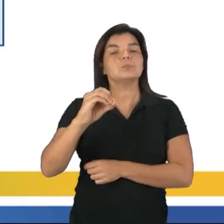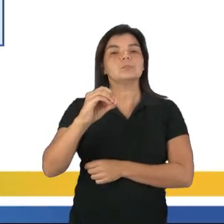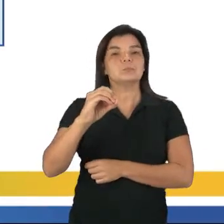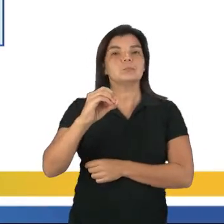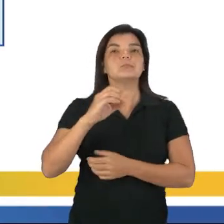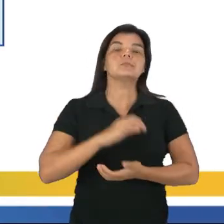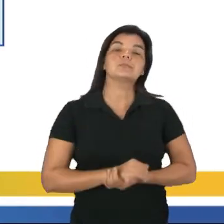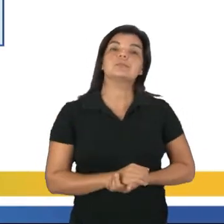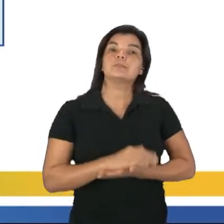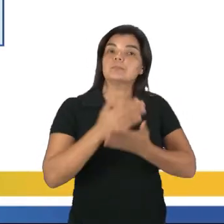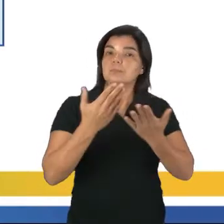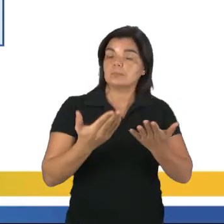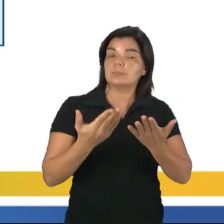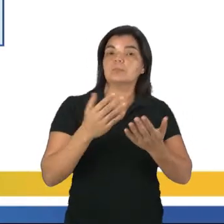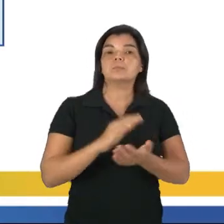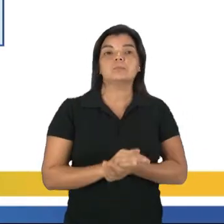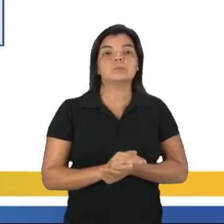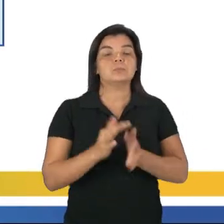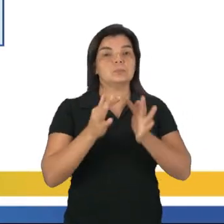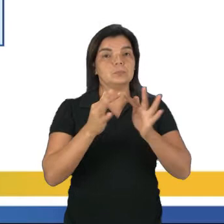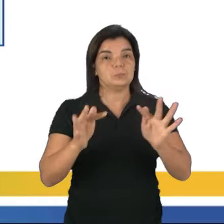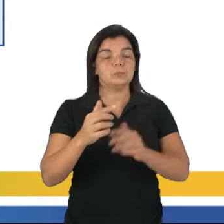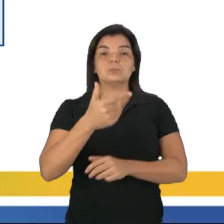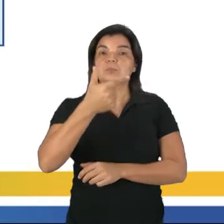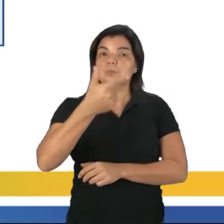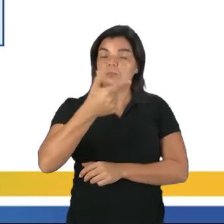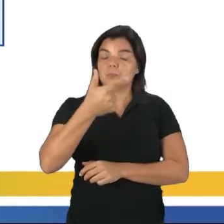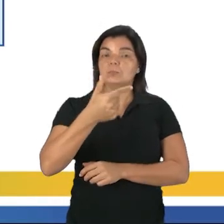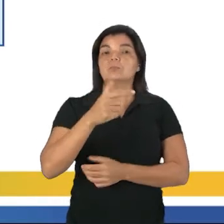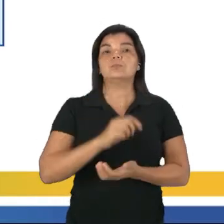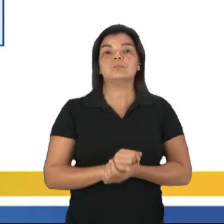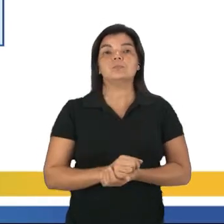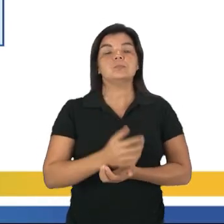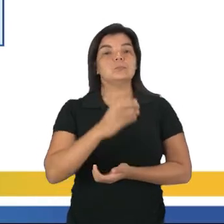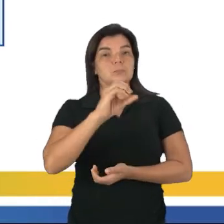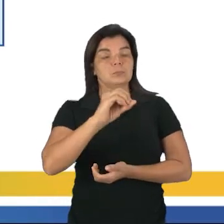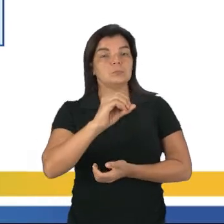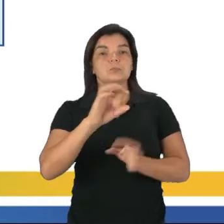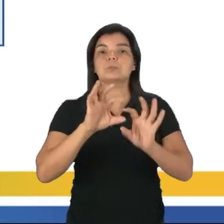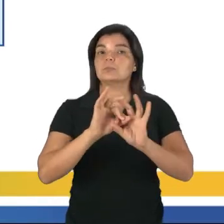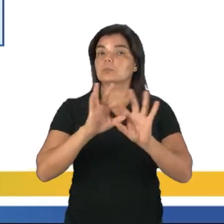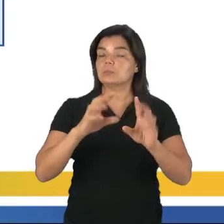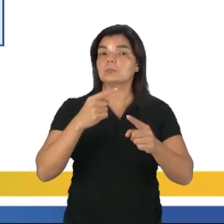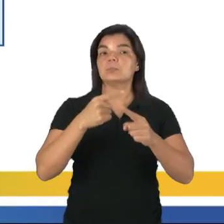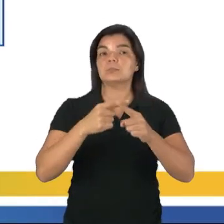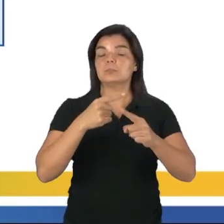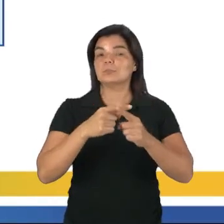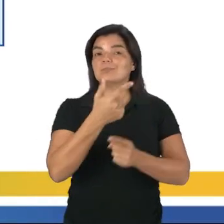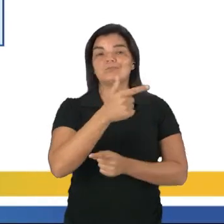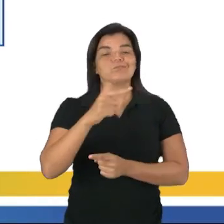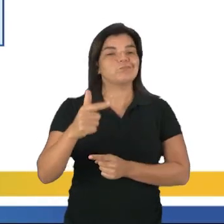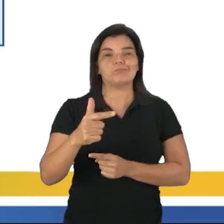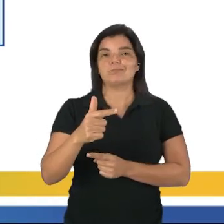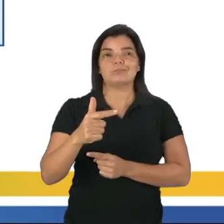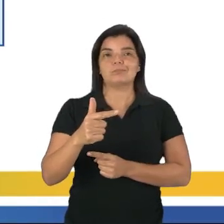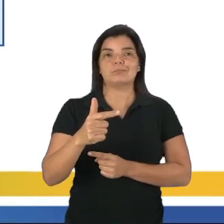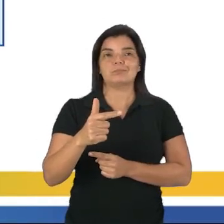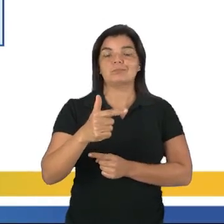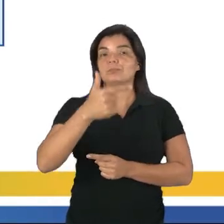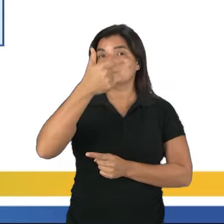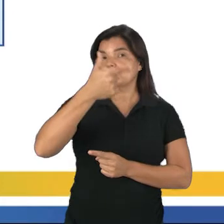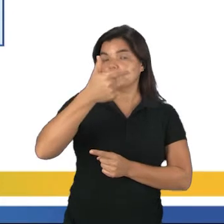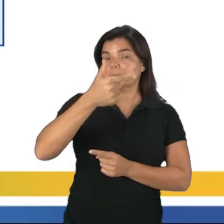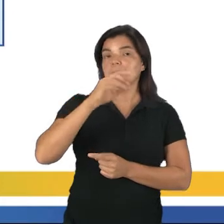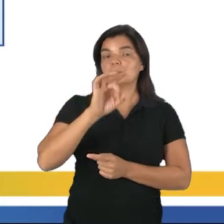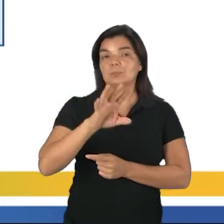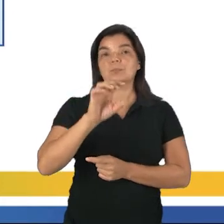coisa é 0. Então, essa função que era do segundo grau, se o a assumir valor 0, ela deixa de ser, porque não tem mais ali o termo com o expoente